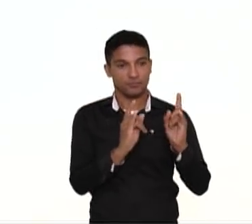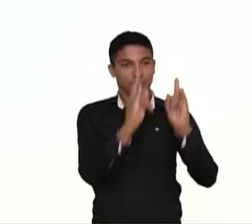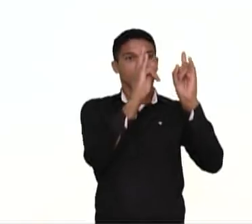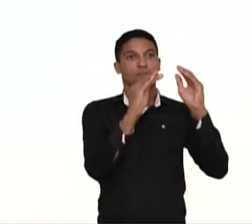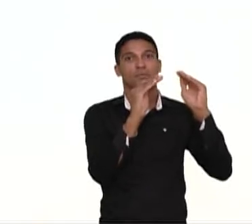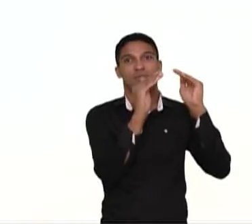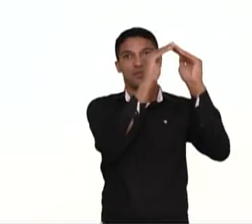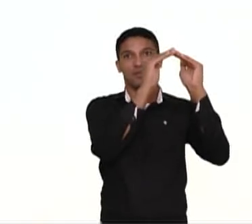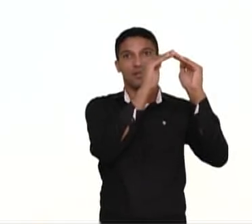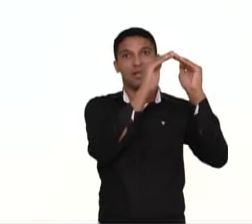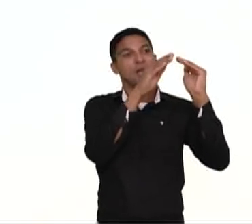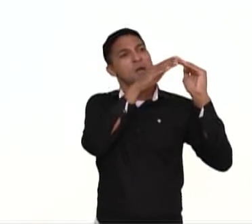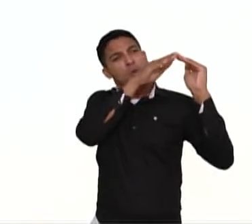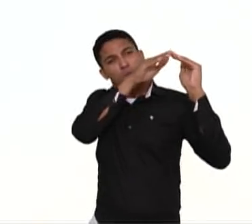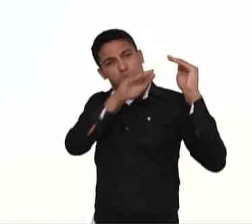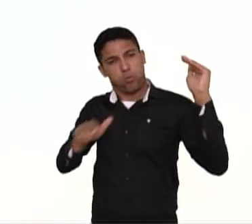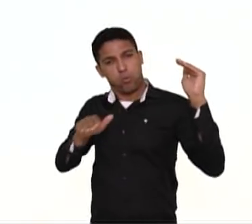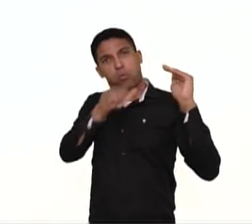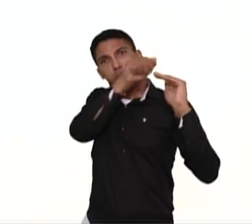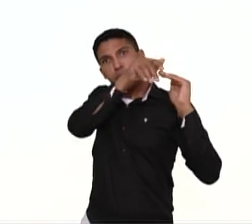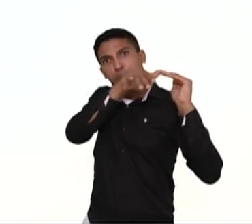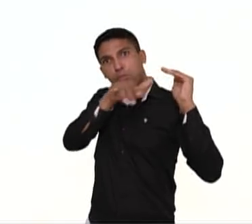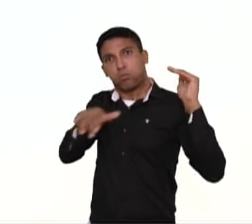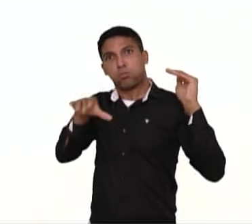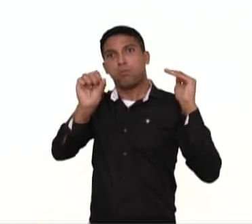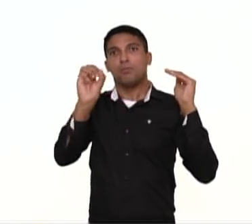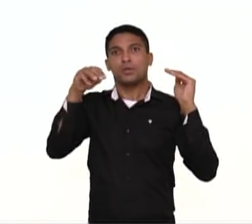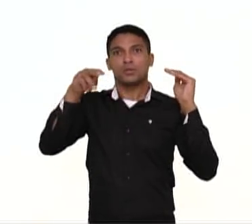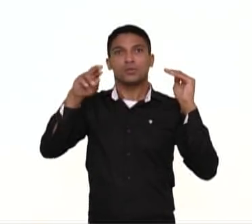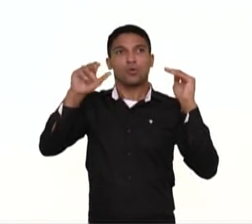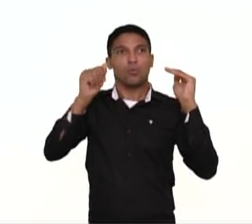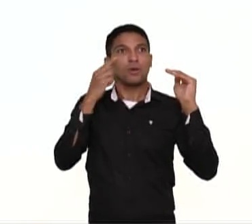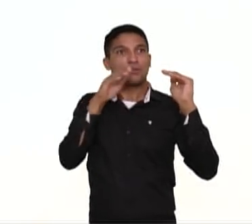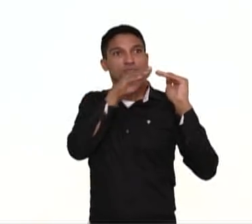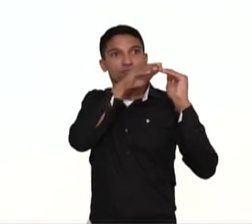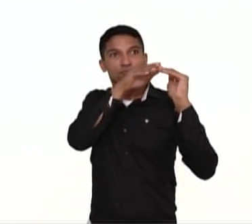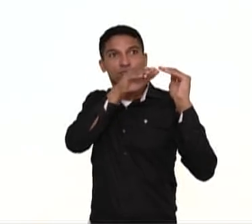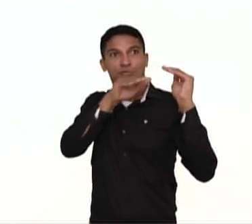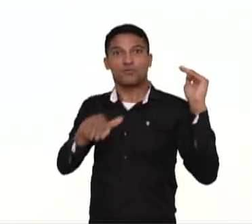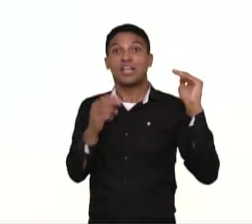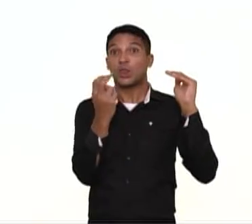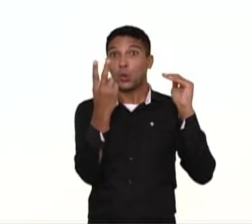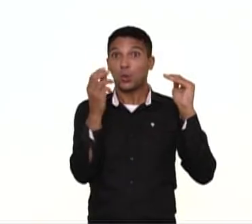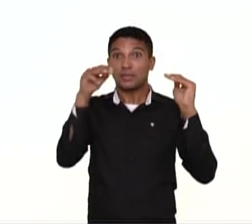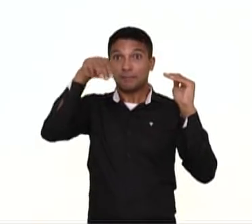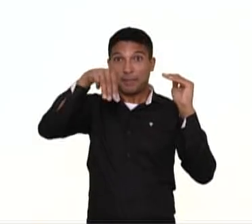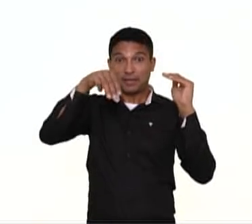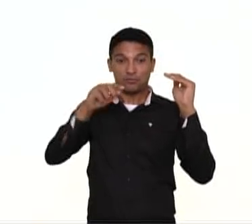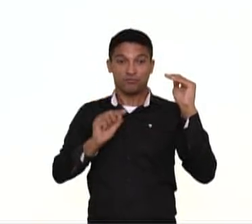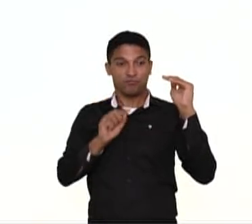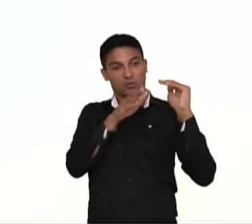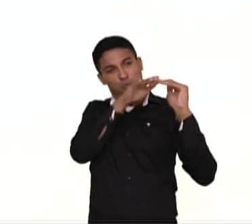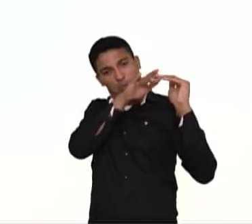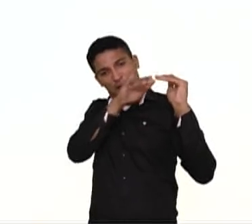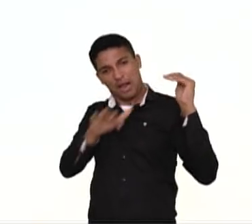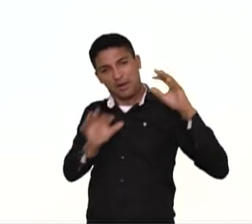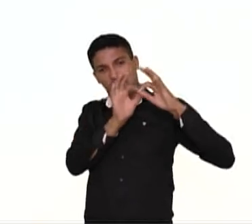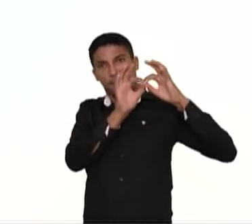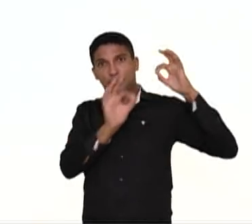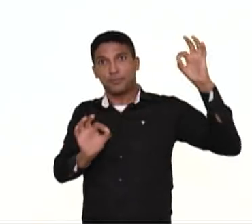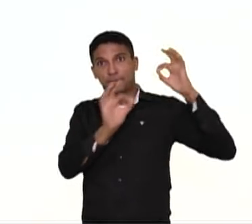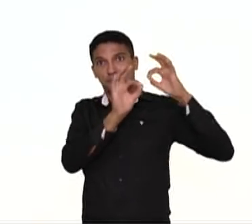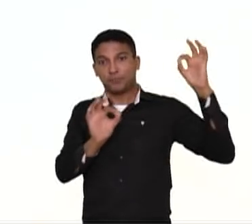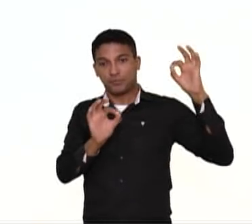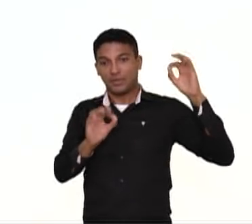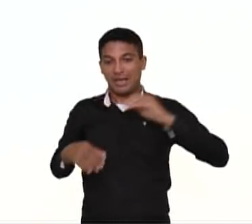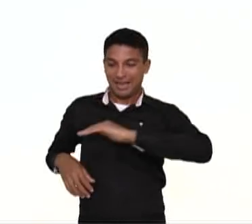mede 120 centímetros, tem sombra medindo 20 centímetros. Calcule a altura do prédio. Então, o que você vai